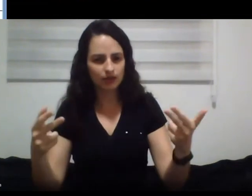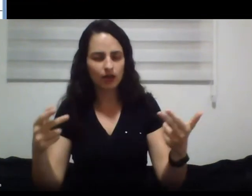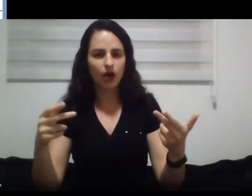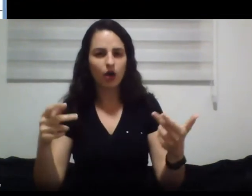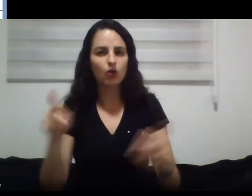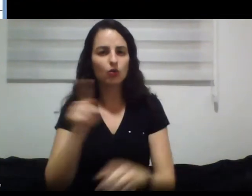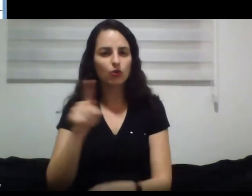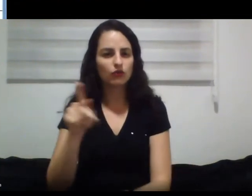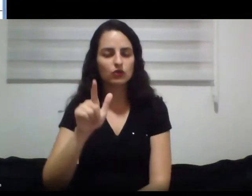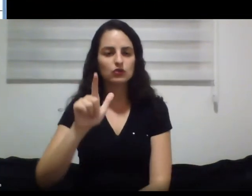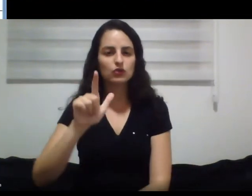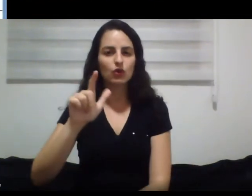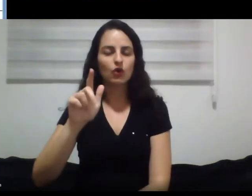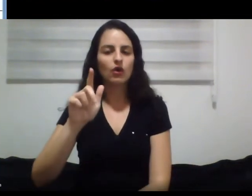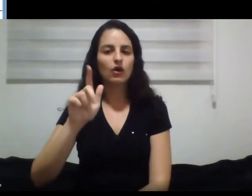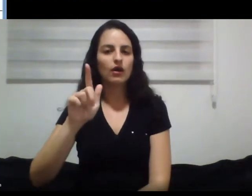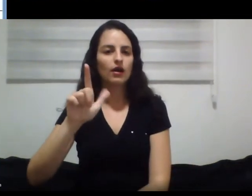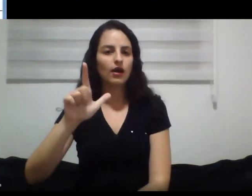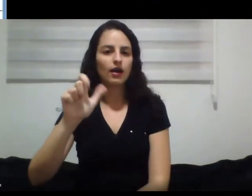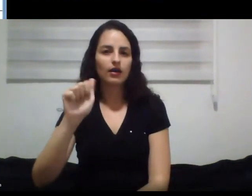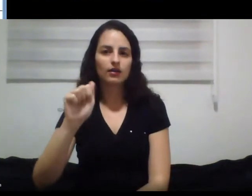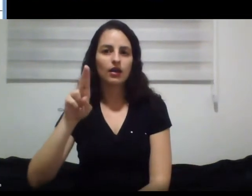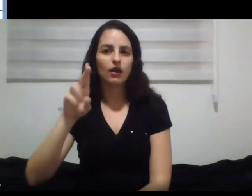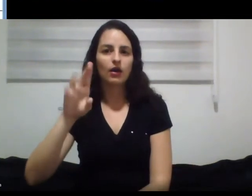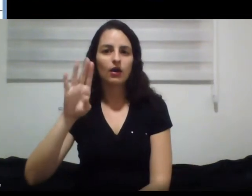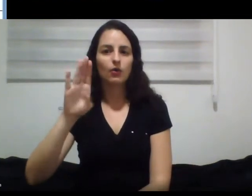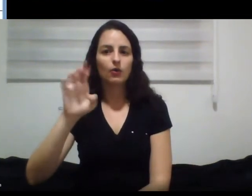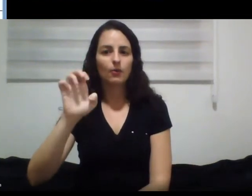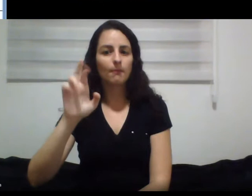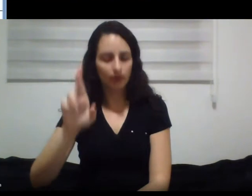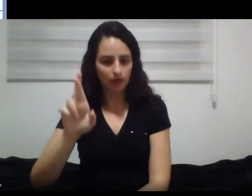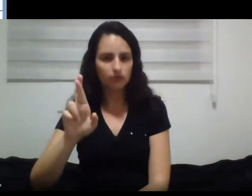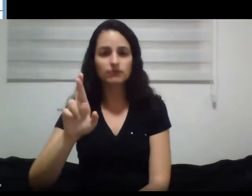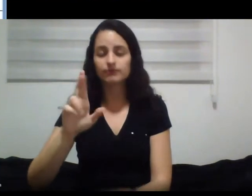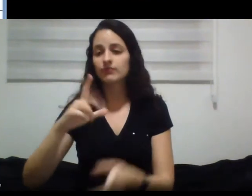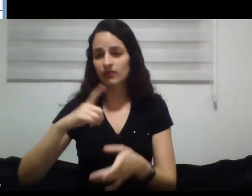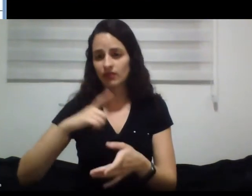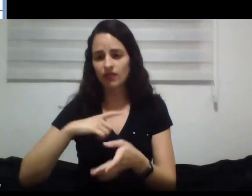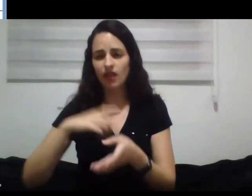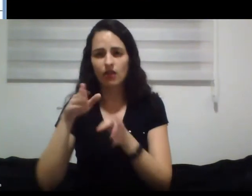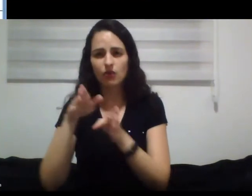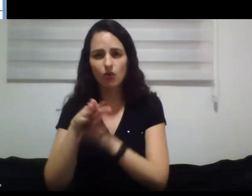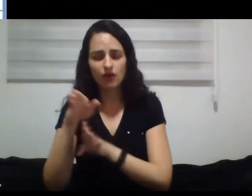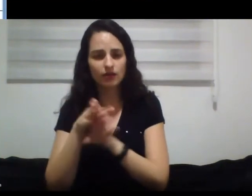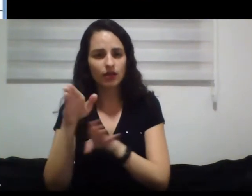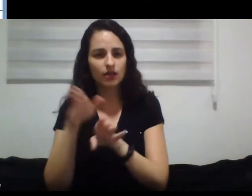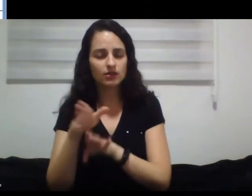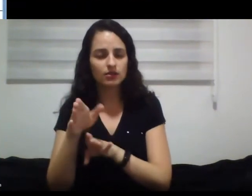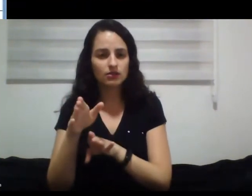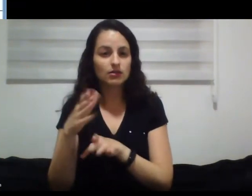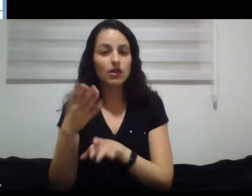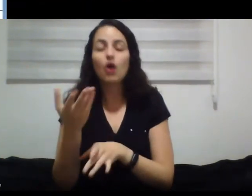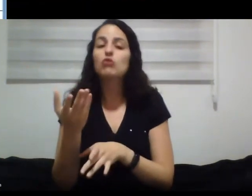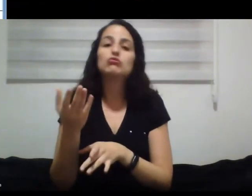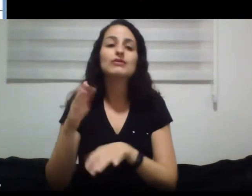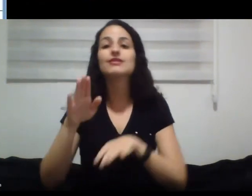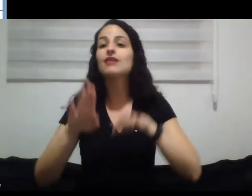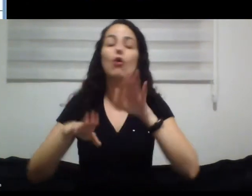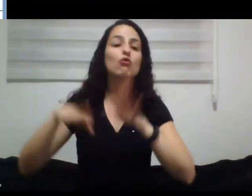momento, pensar como vai ser essas semanas, né, ou cada duas semanas, e é aquilo que a gente diz